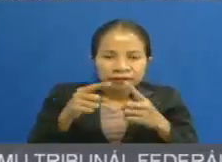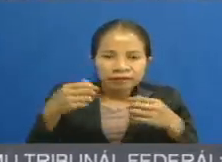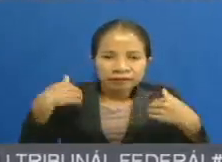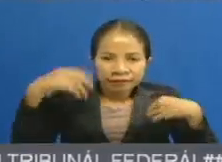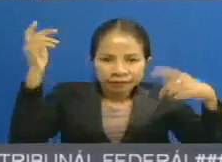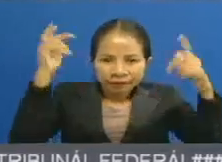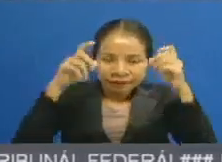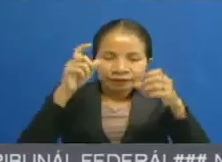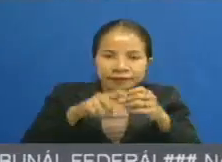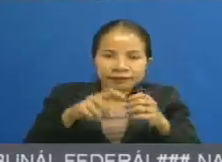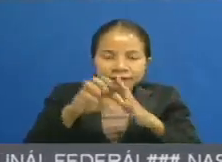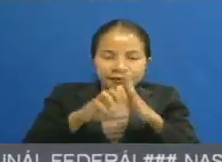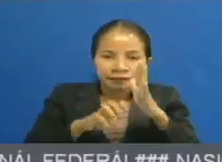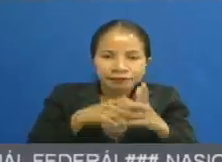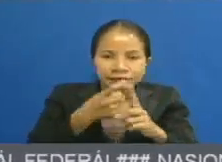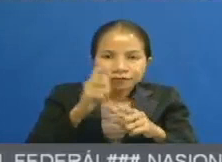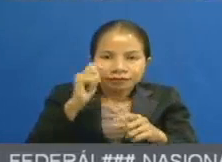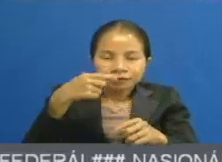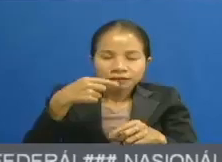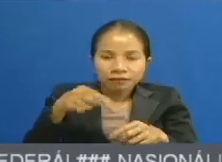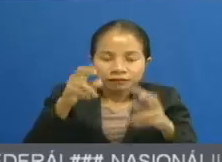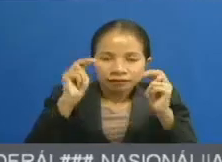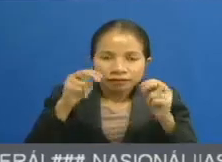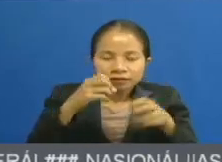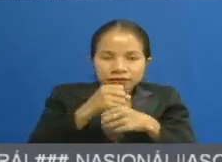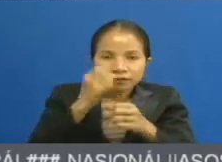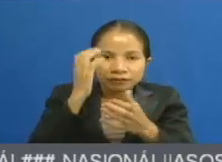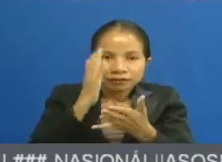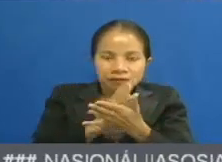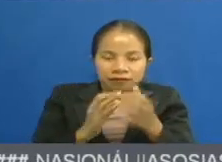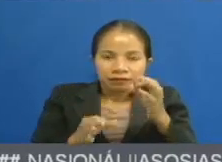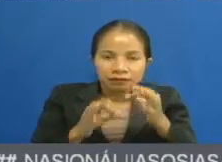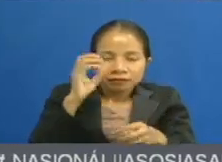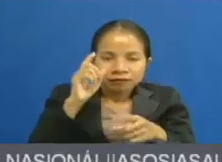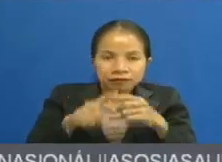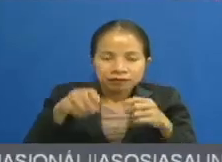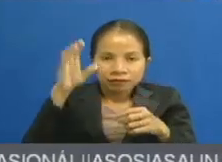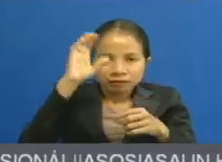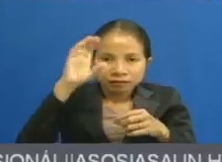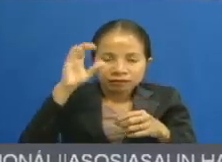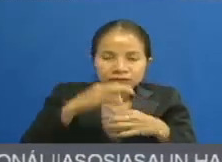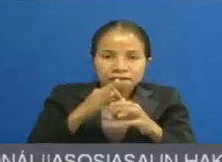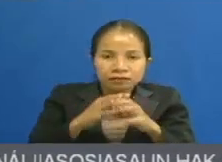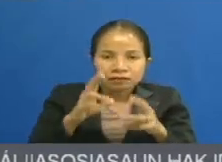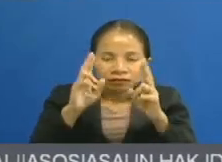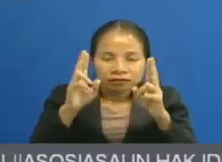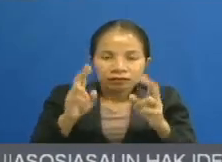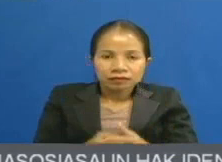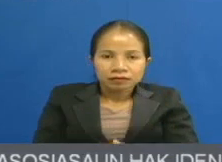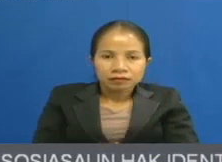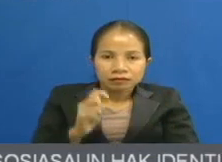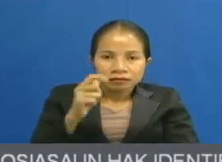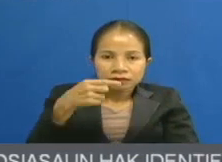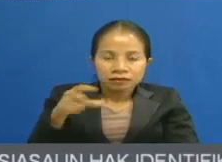problema combustível estado li husi Timor GEP. Precisa halo intervenção. Autunune, bele buka solução lalais. Timor GEP não se